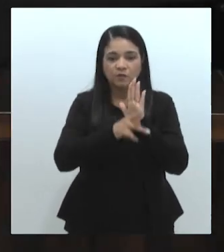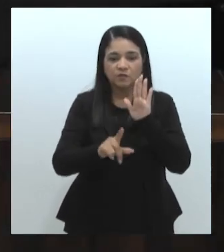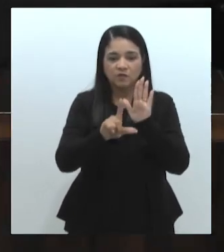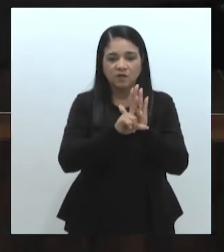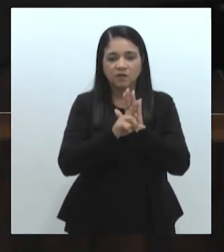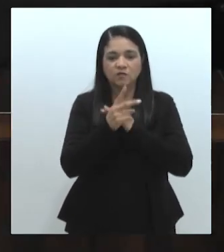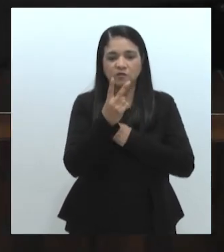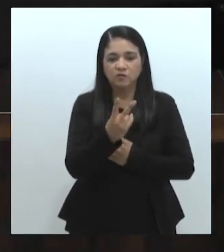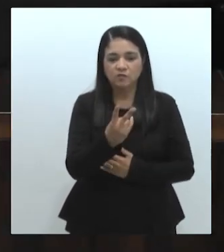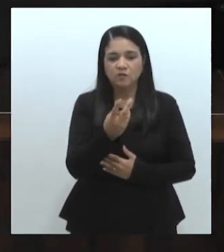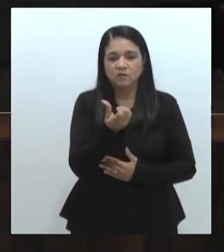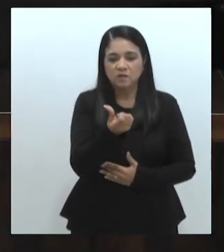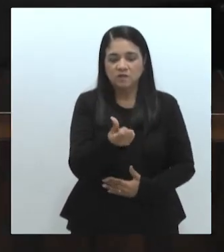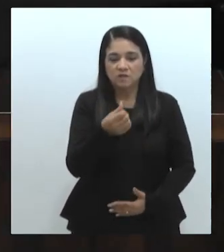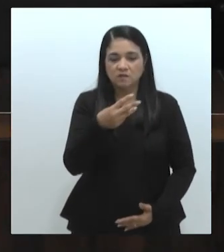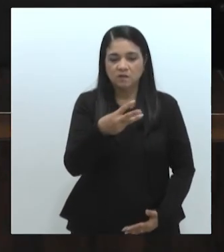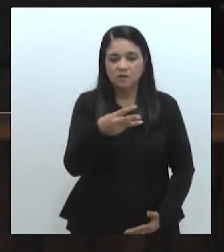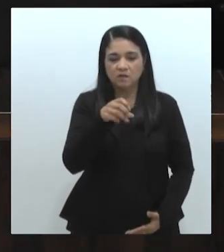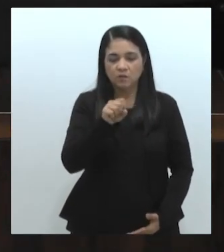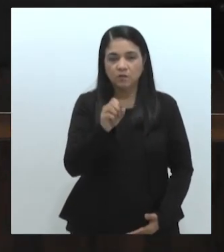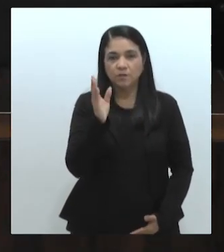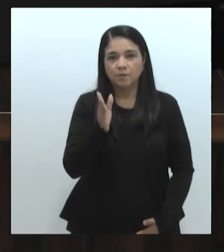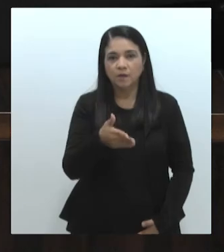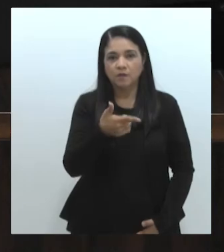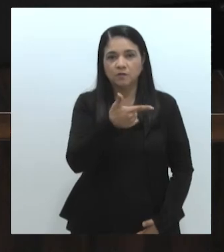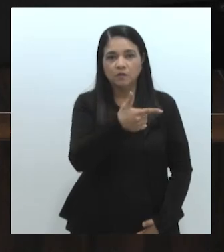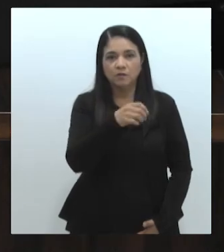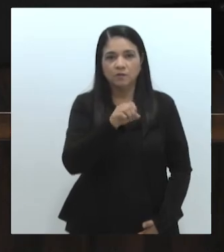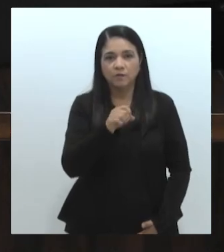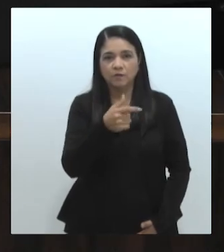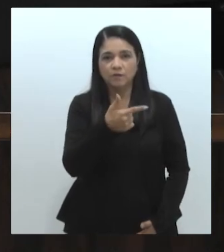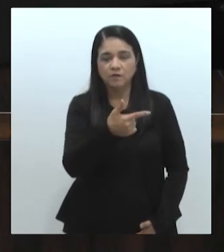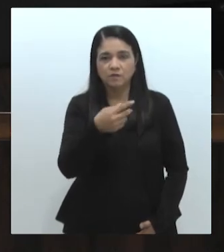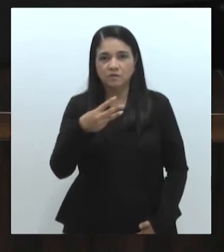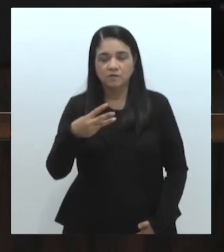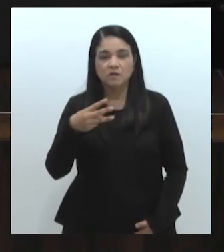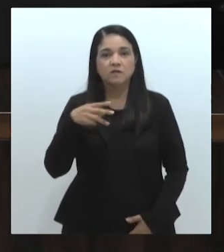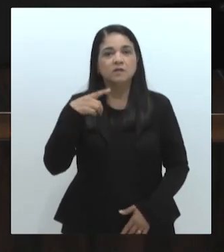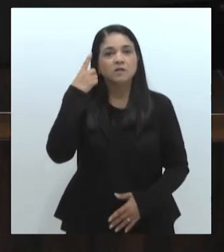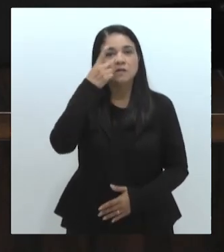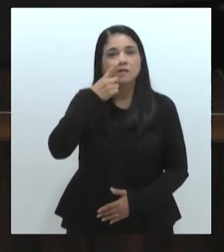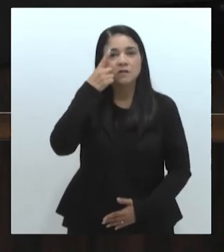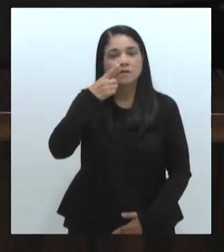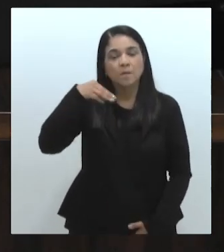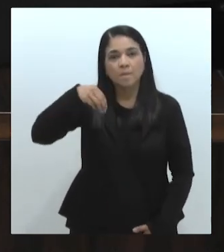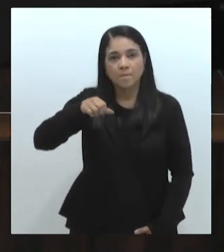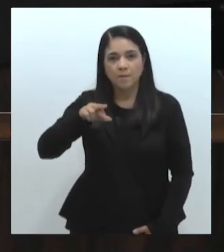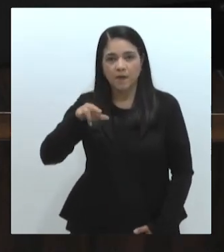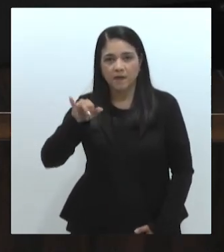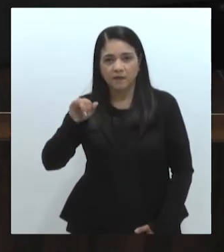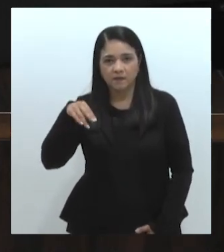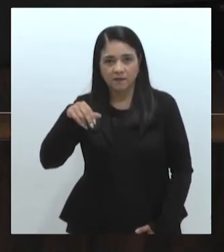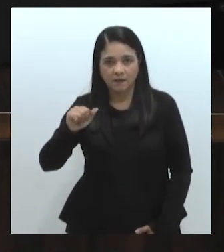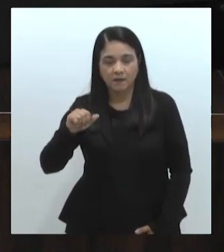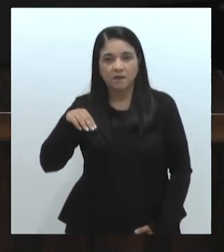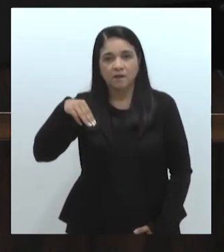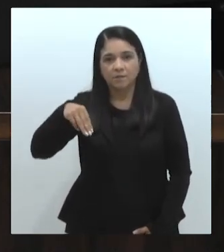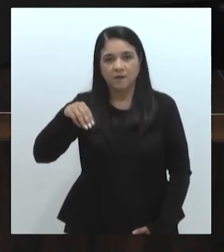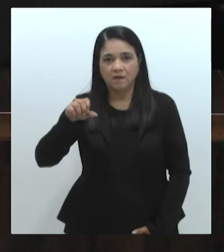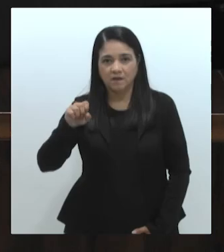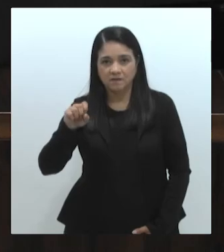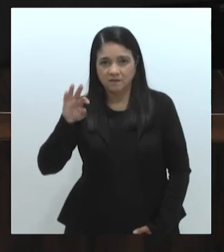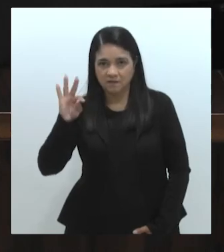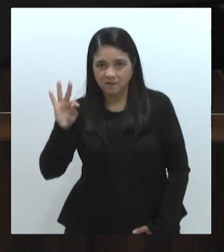número 2638 de 2023, de autoria da deputada Marina do MST, que